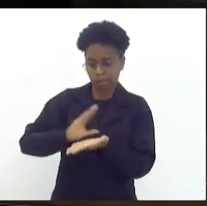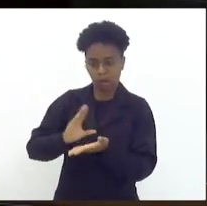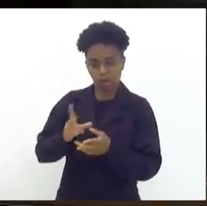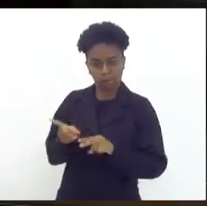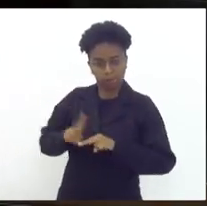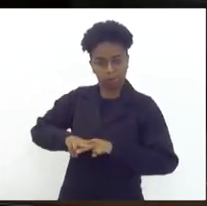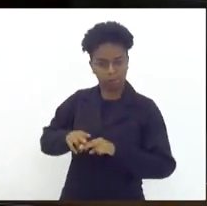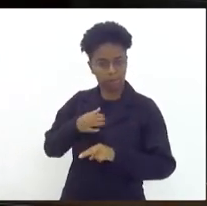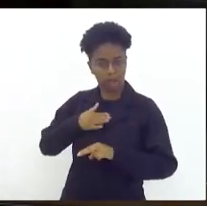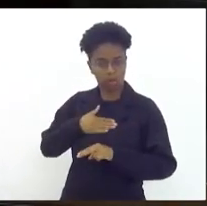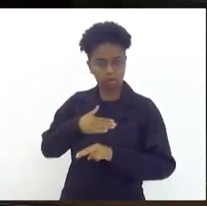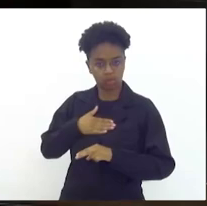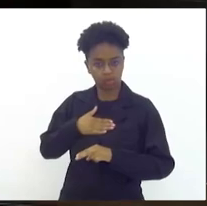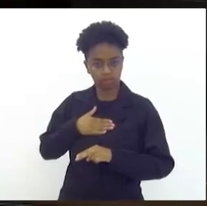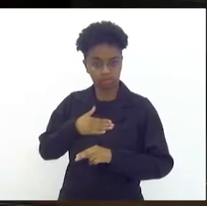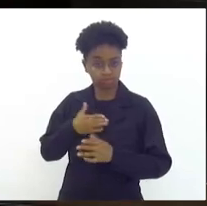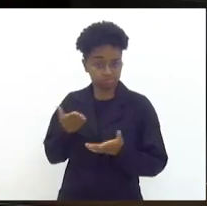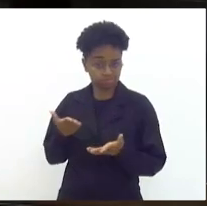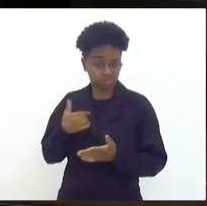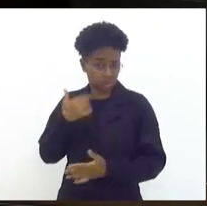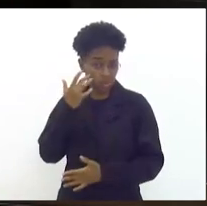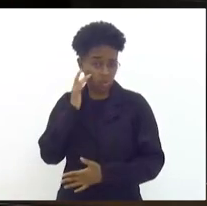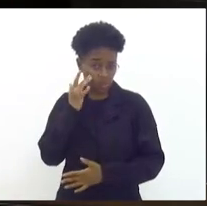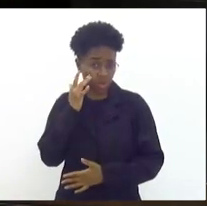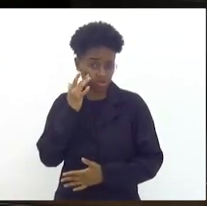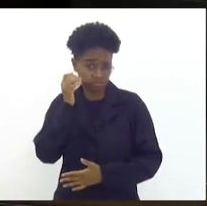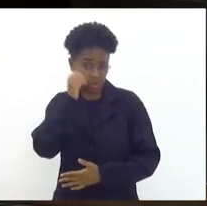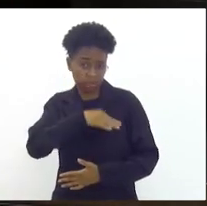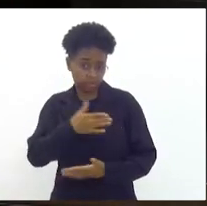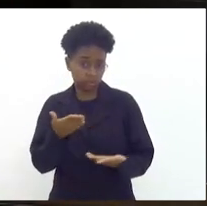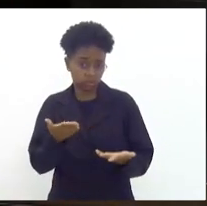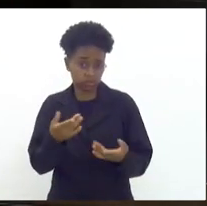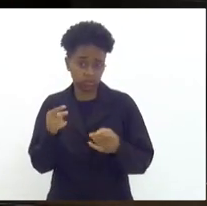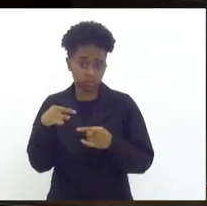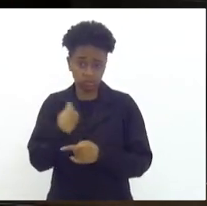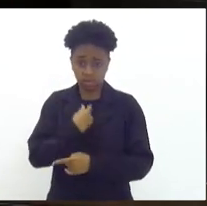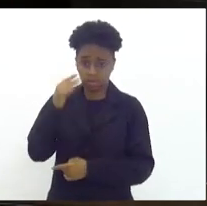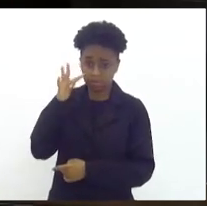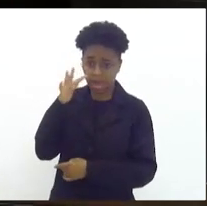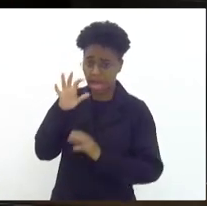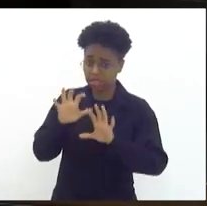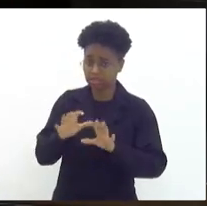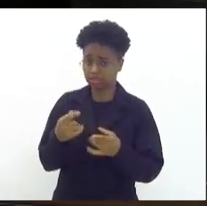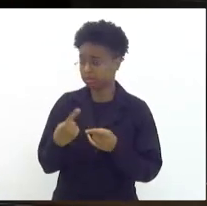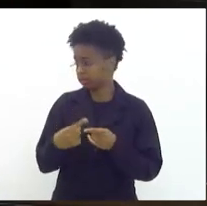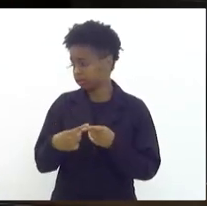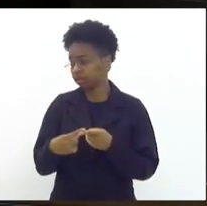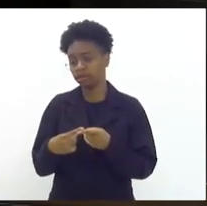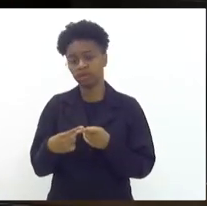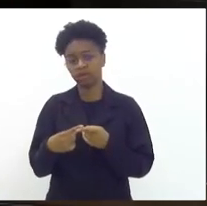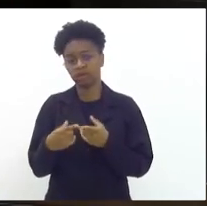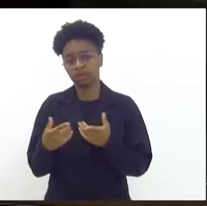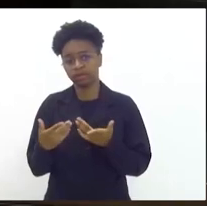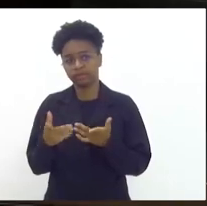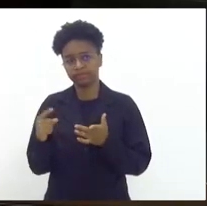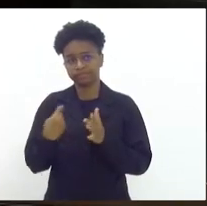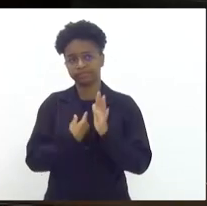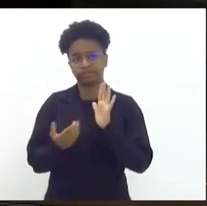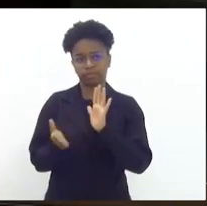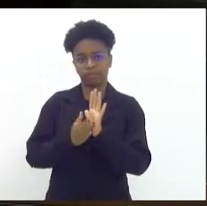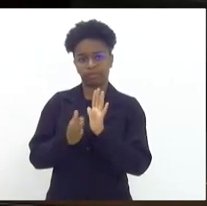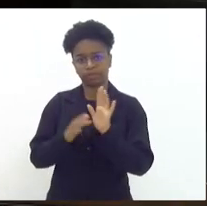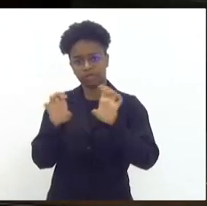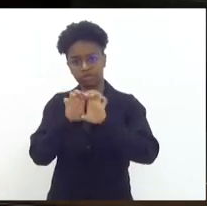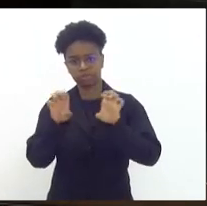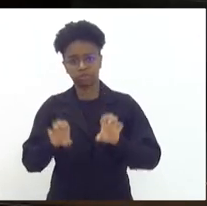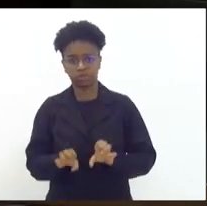receitas que não são deles quer dizer eu acho um disparate a gente partir dessa premissa e a partir dela então propor uma estrutura